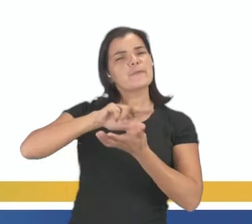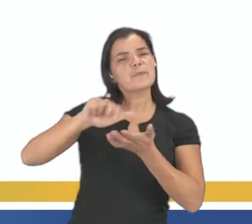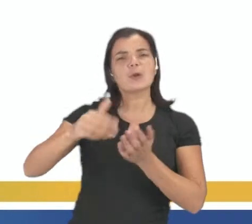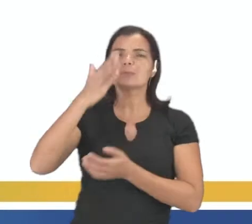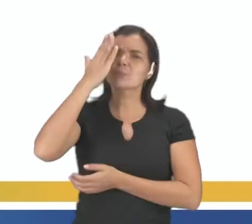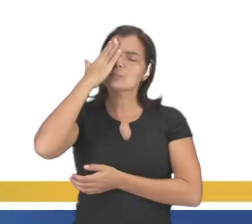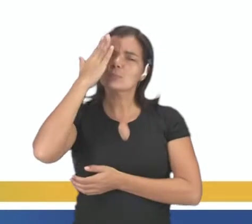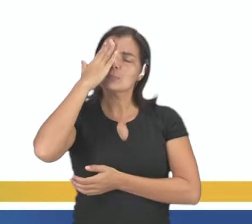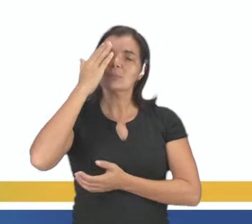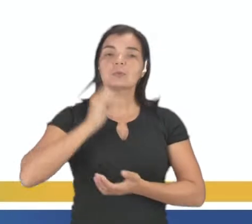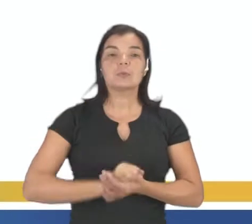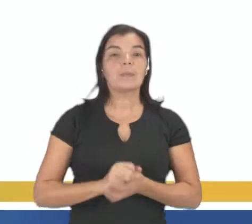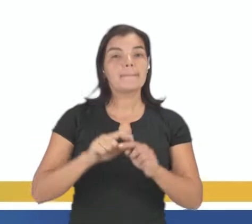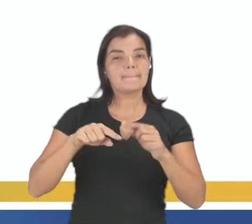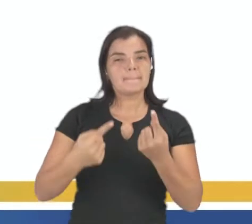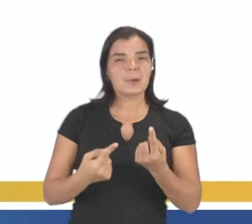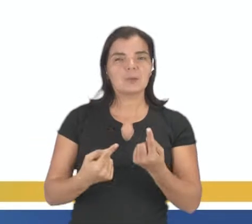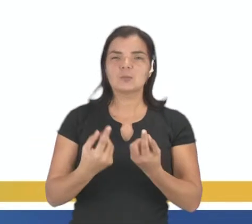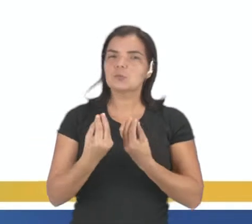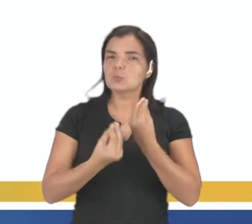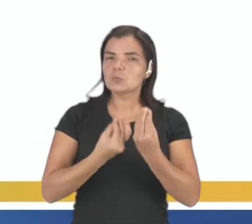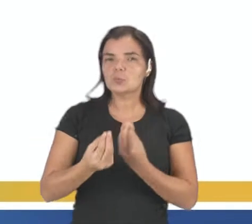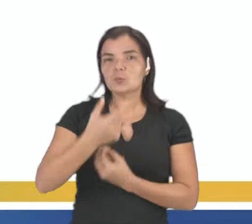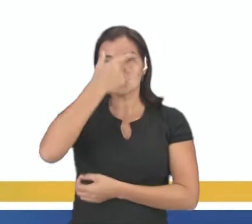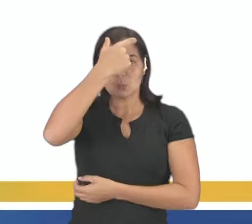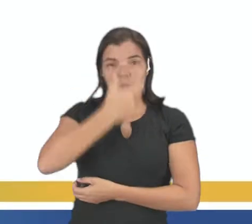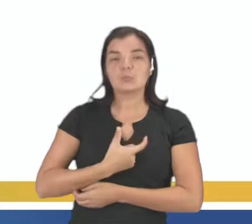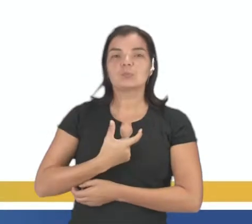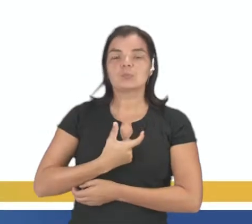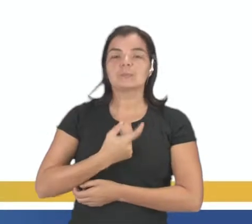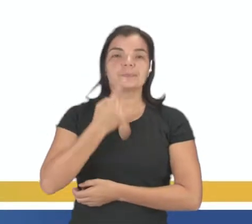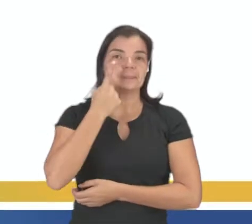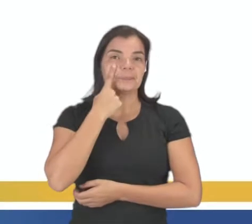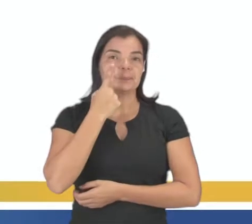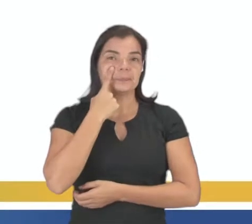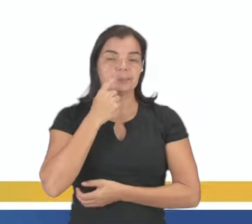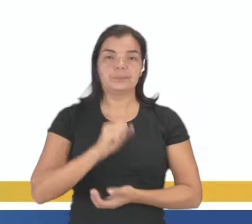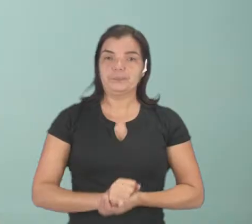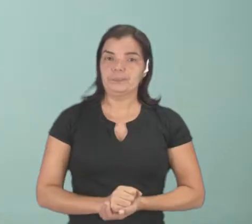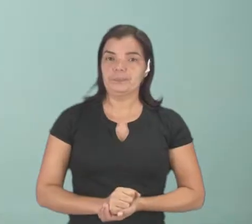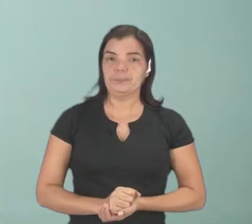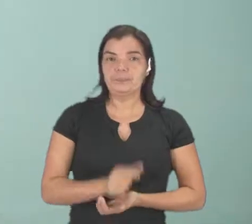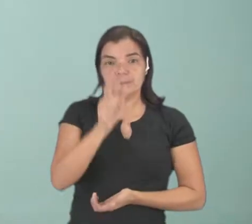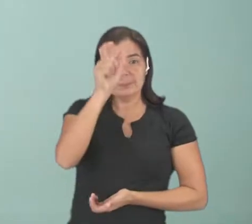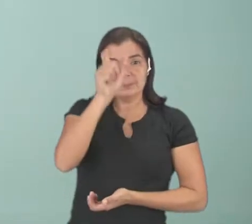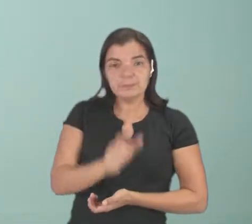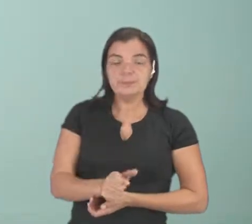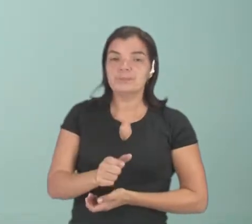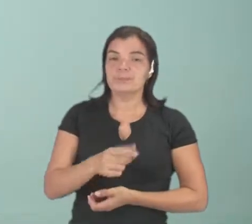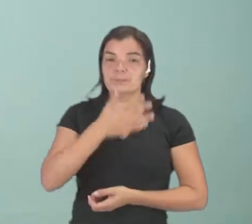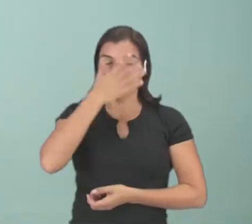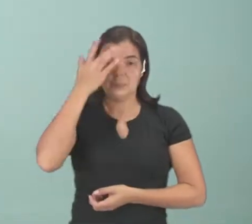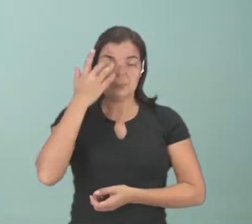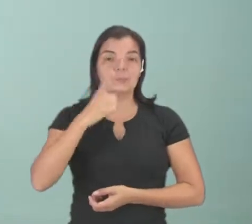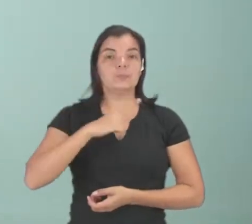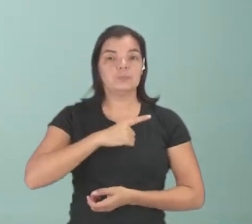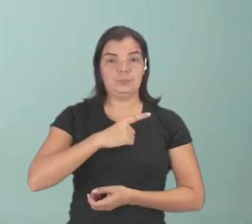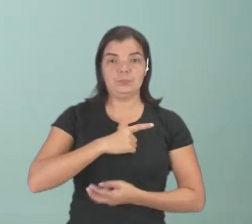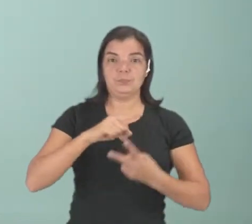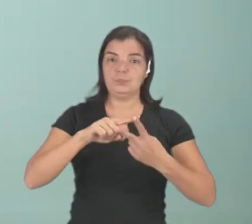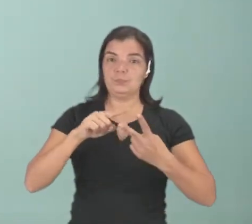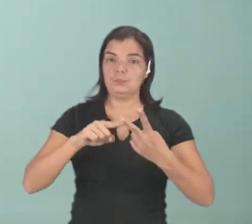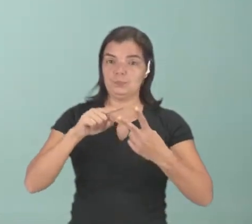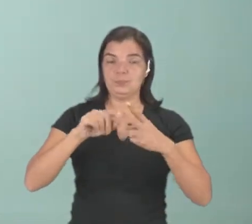mas tem a forma humana, vejam, ó, a forma humana. O ser humano, ele possui